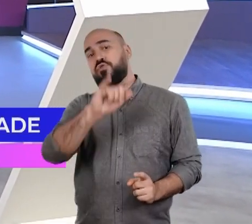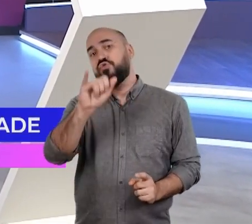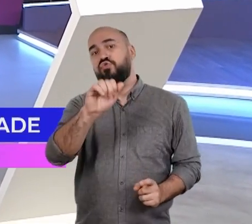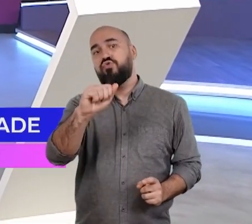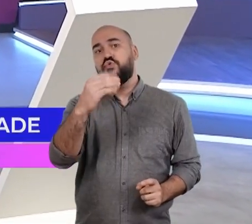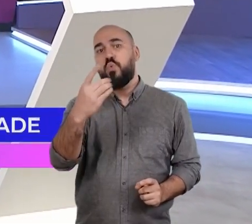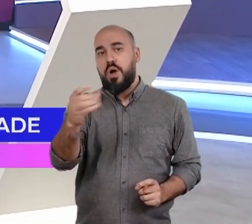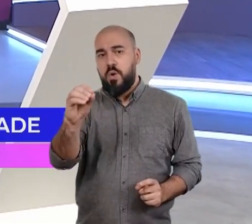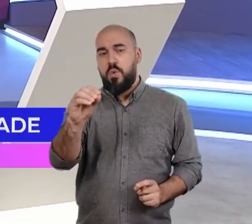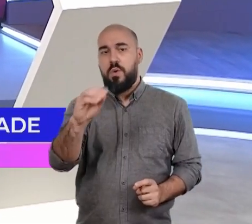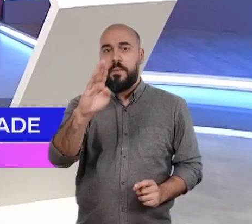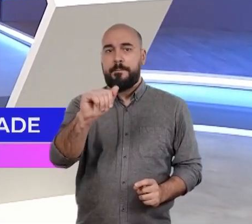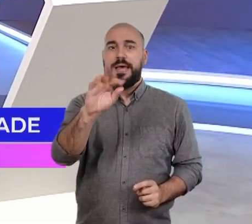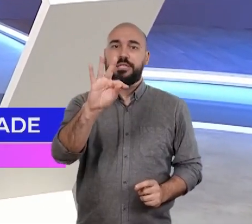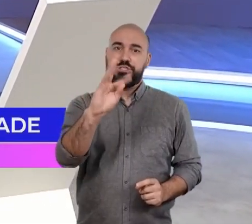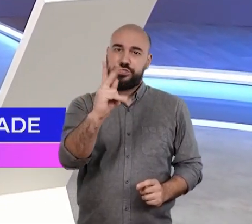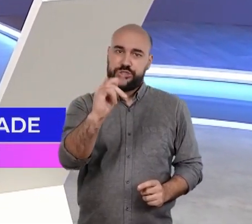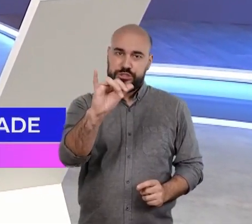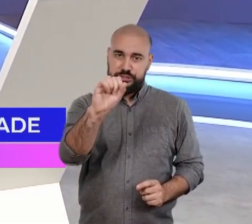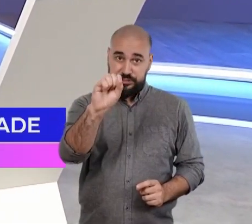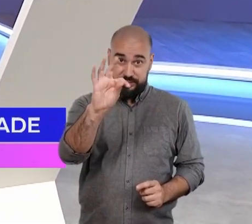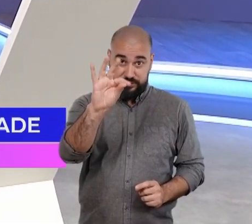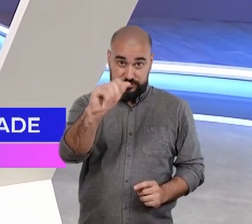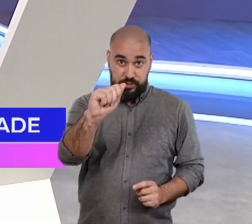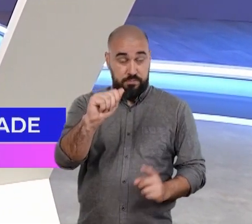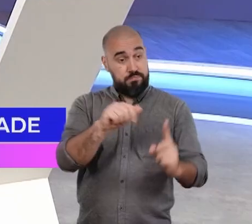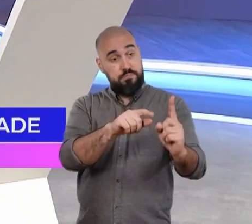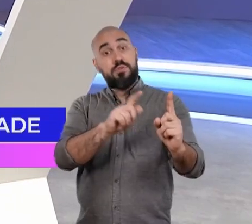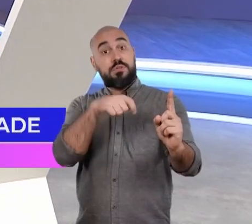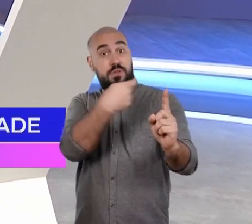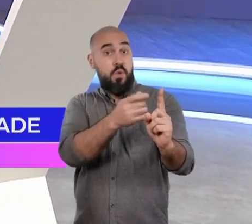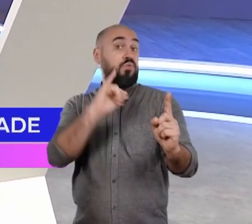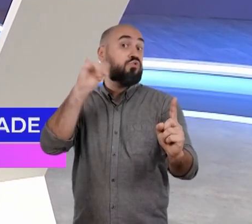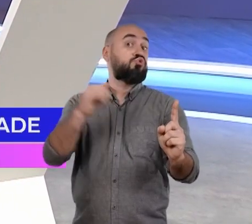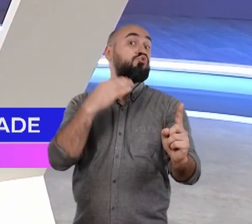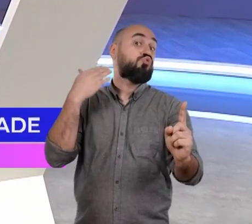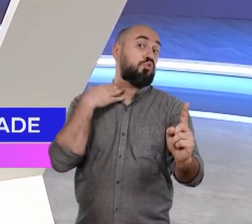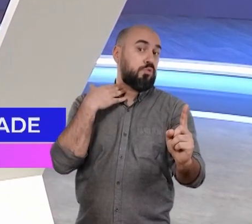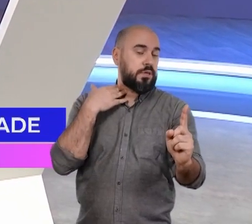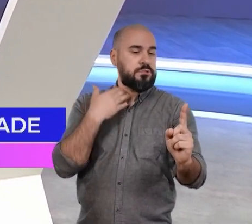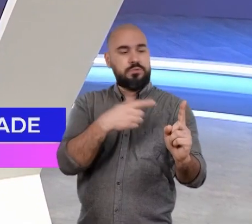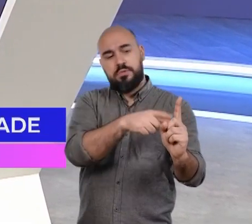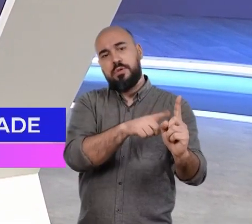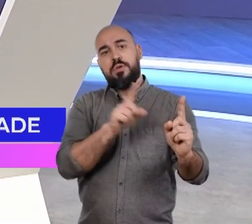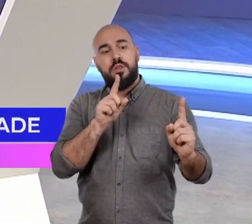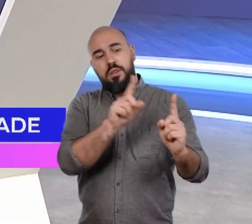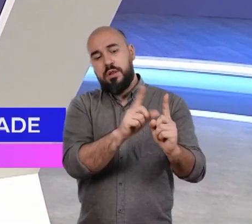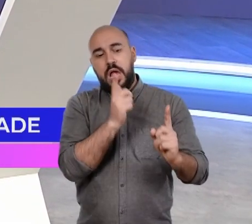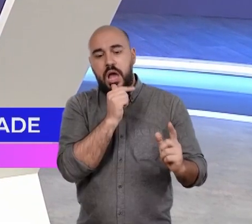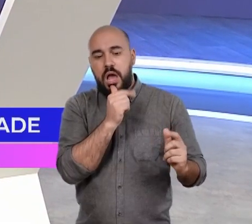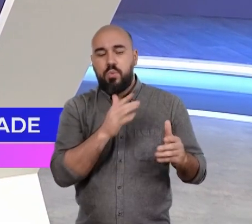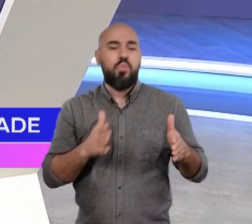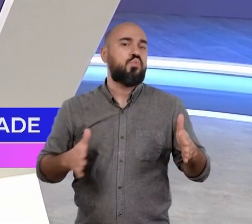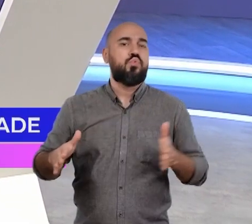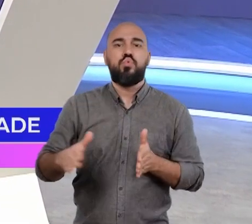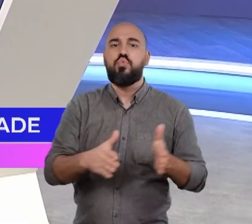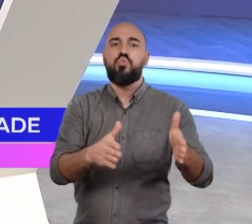Batista para ser batizado, ele vai lá no Rio Jordão. E o Rio Jordão era um lugar de muita